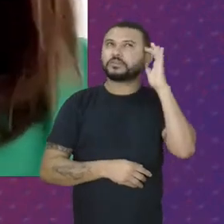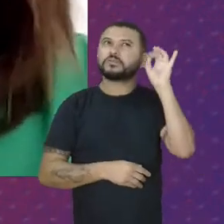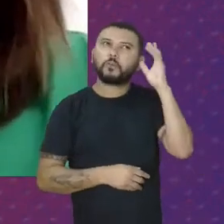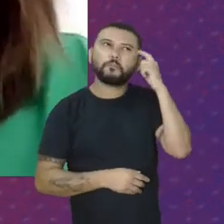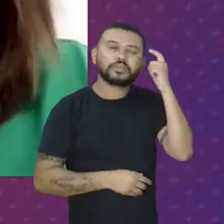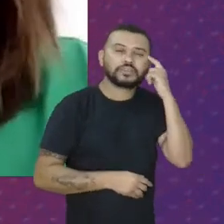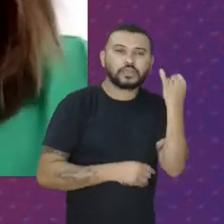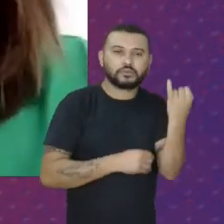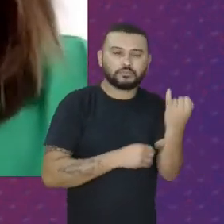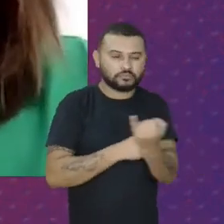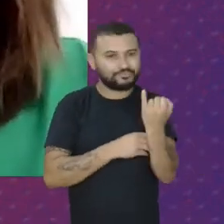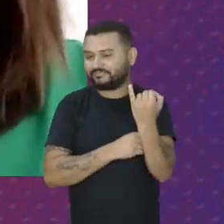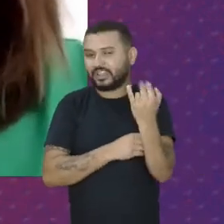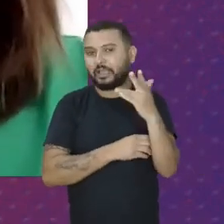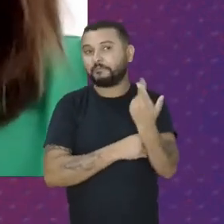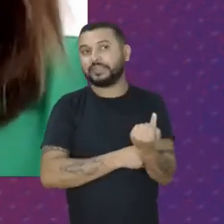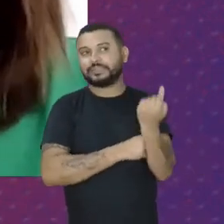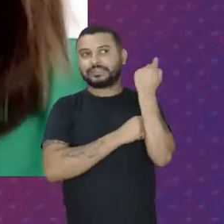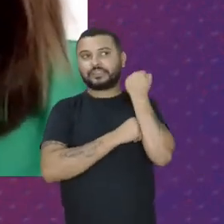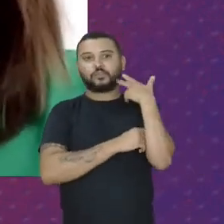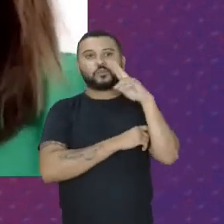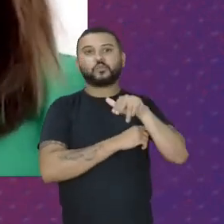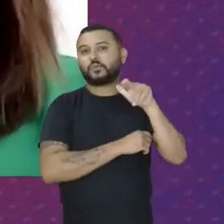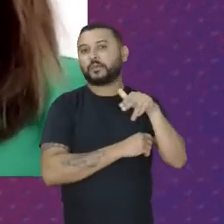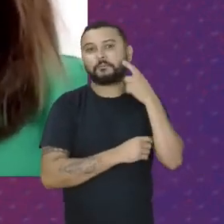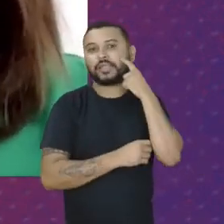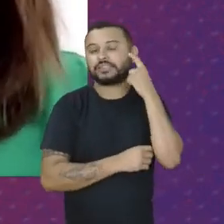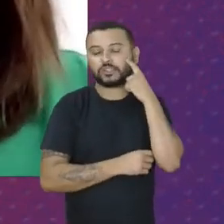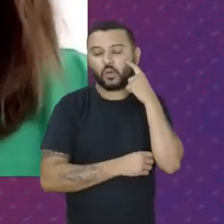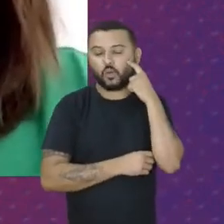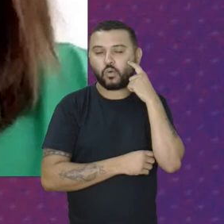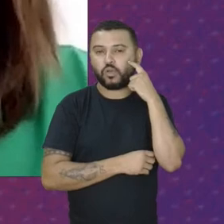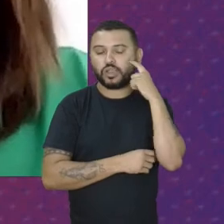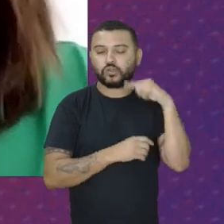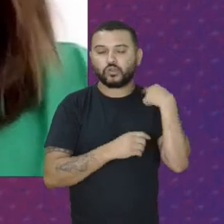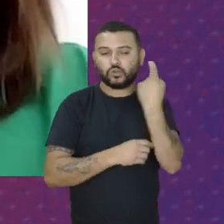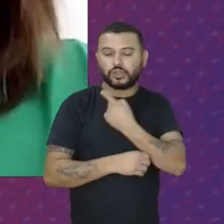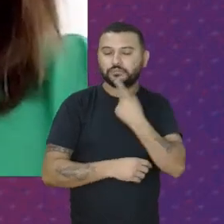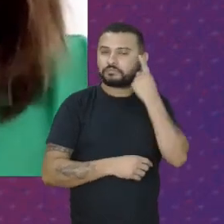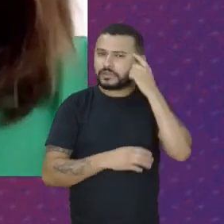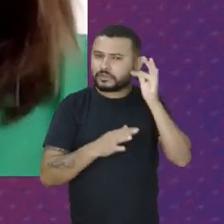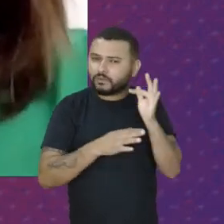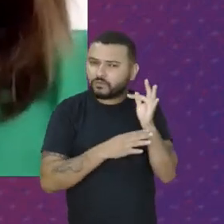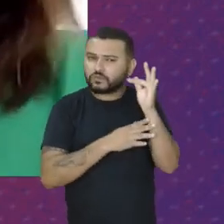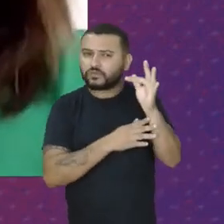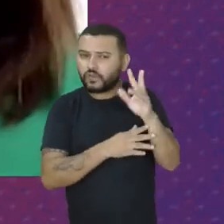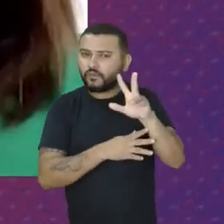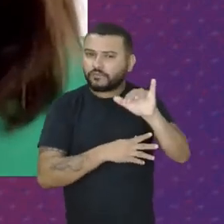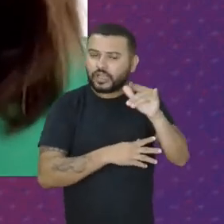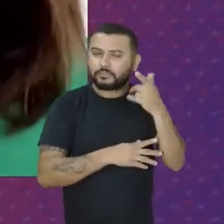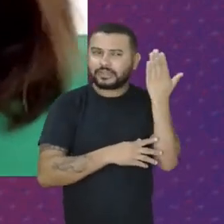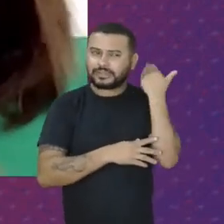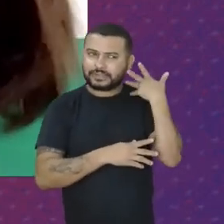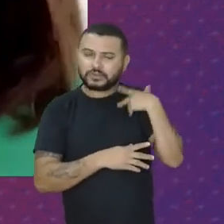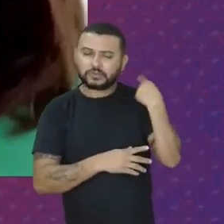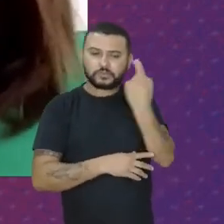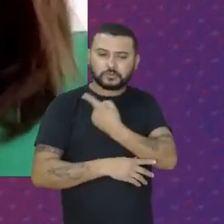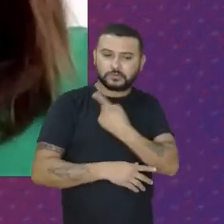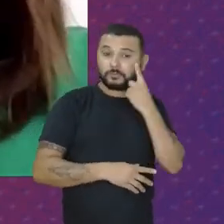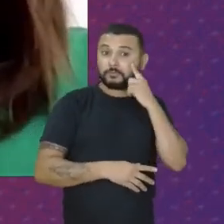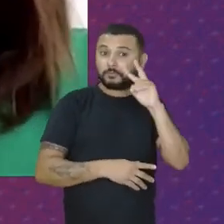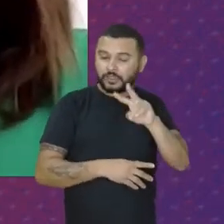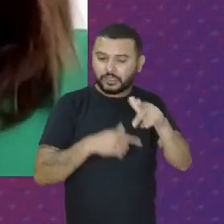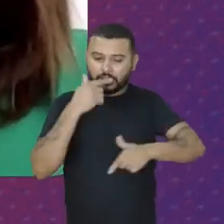nessa importância, de como é importante essa reprodução. Nós até menosprezamos o